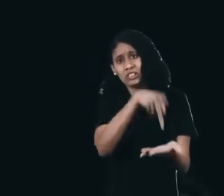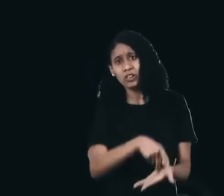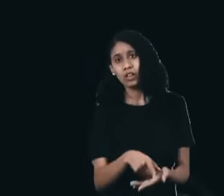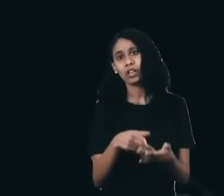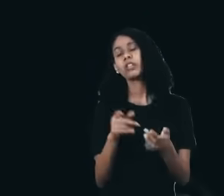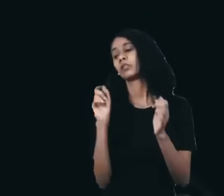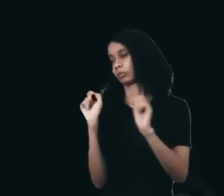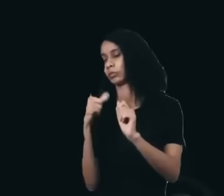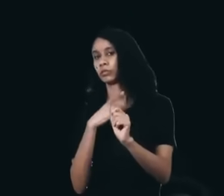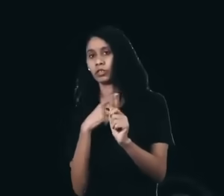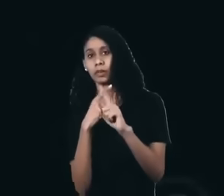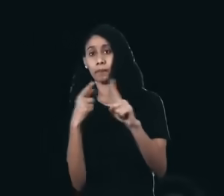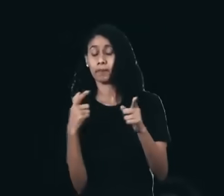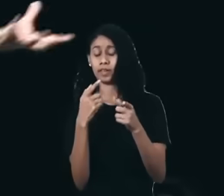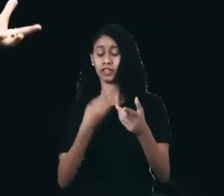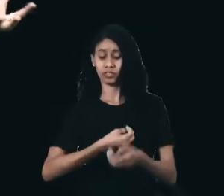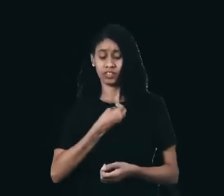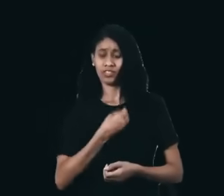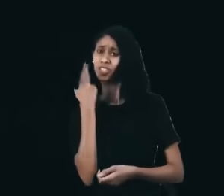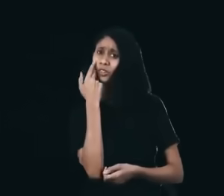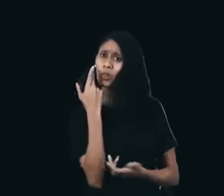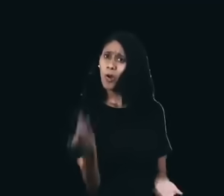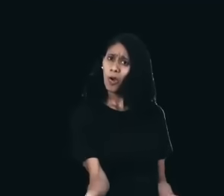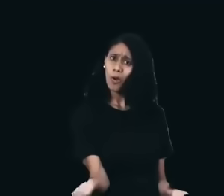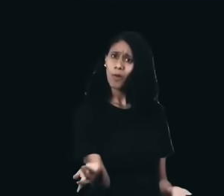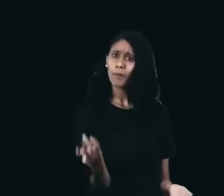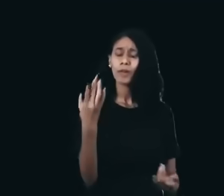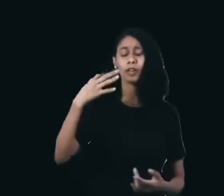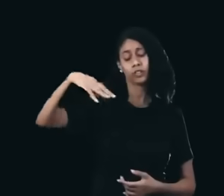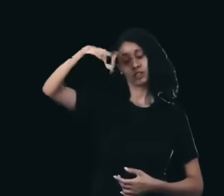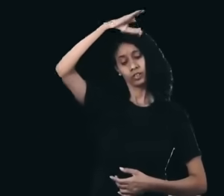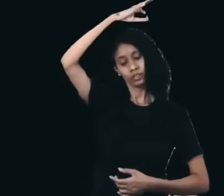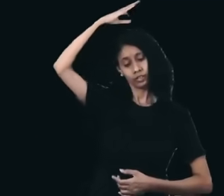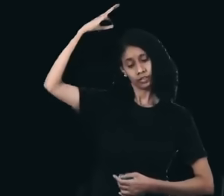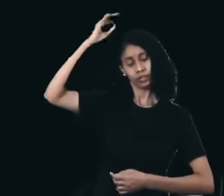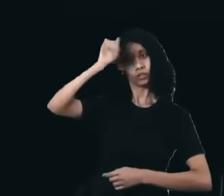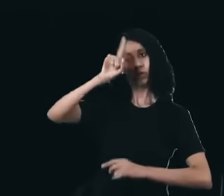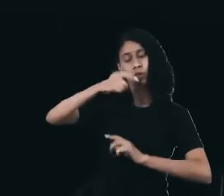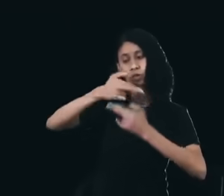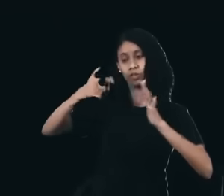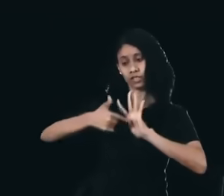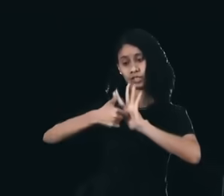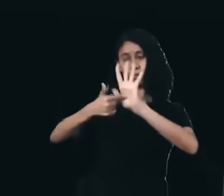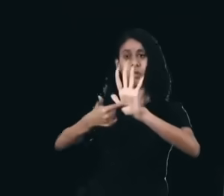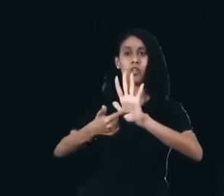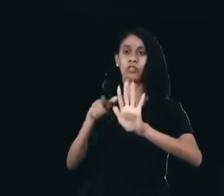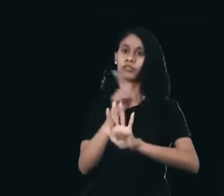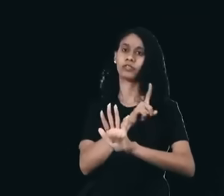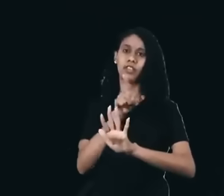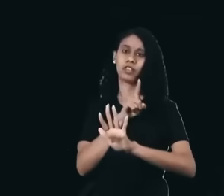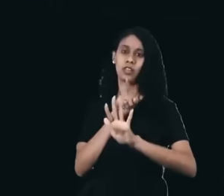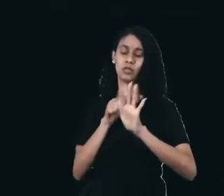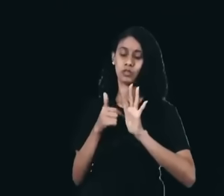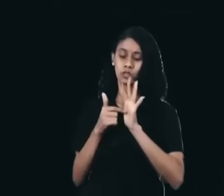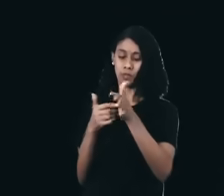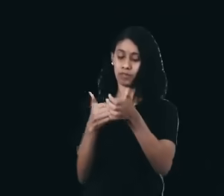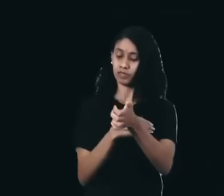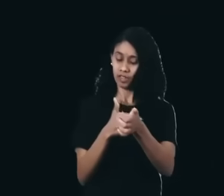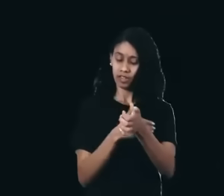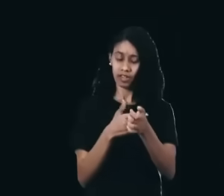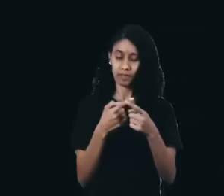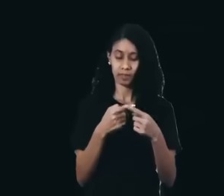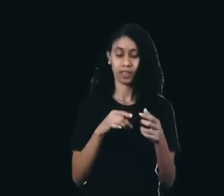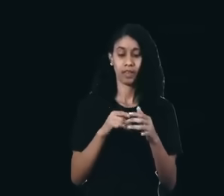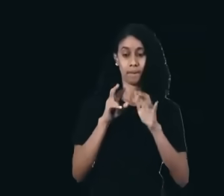problema, eu viro minha vida como uma pessoa normal. E espiritualidade não é algo que se expõe. Não se expõe o secreto. Eu não estou aqui nas minhas